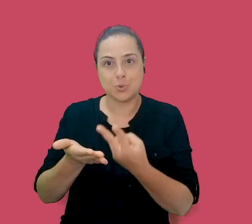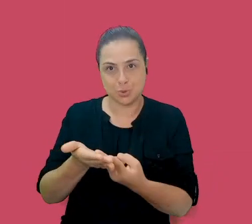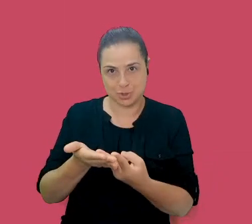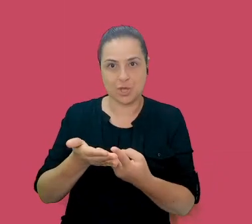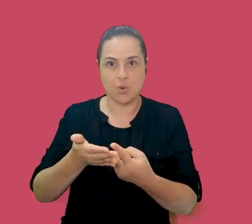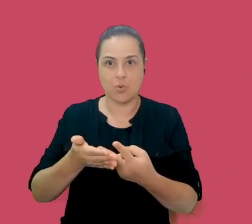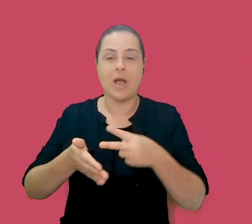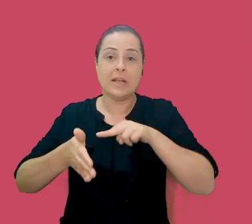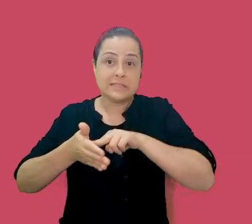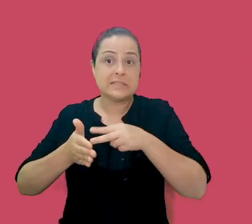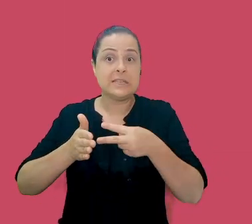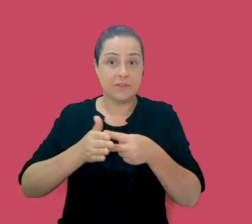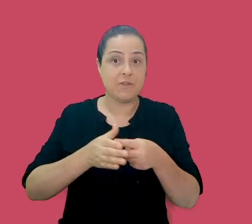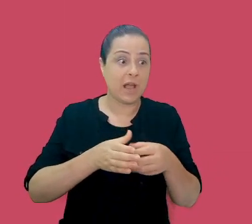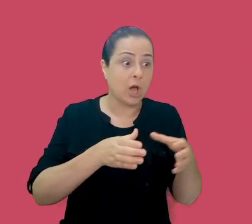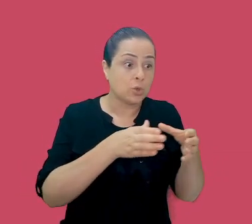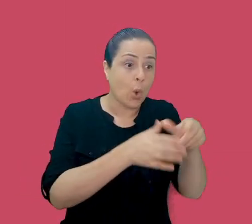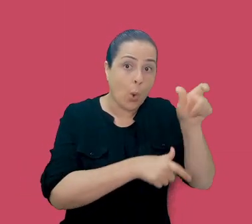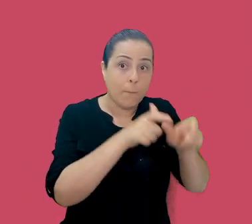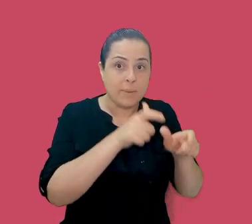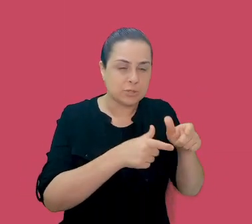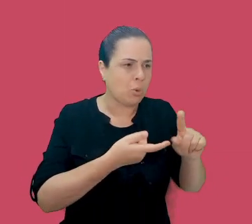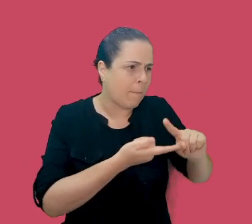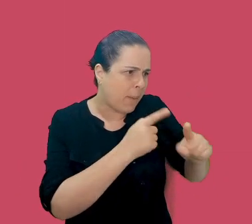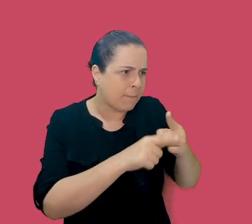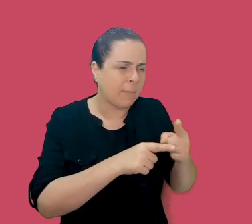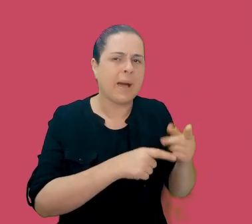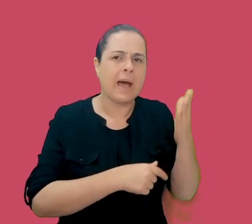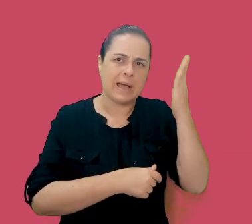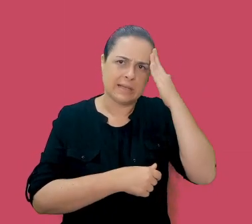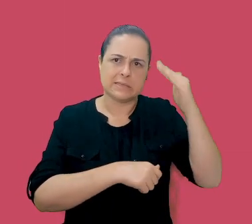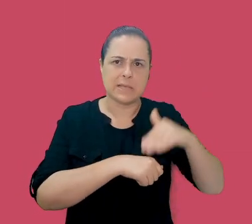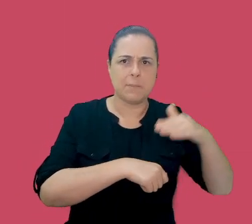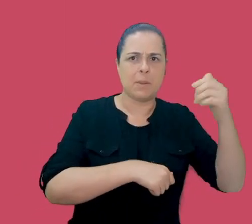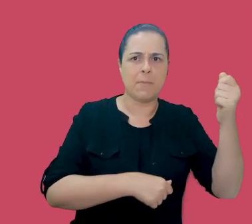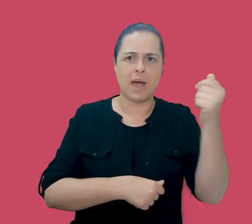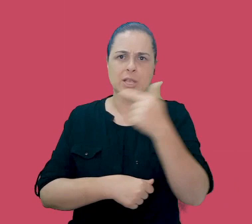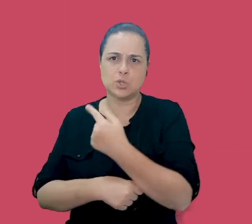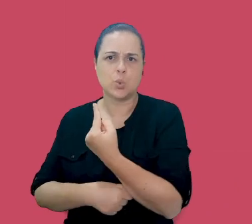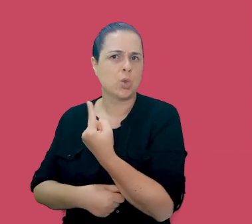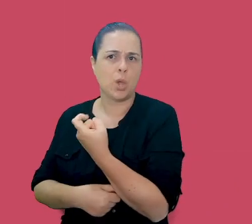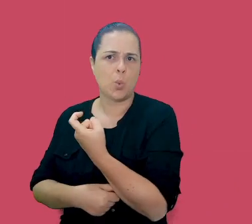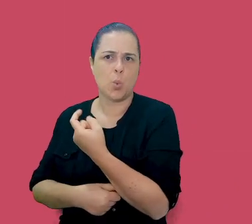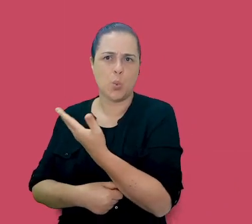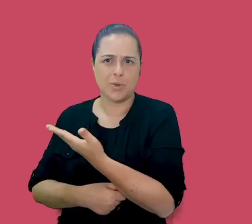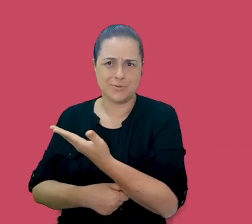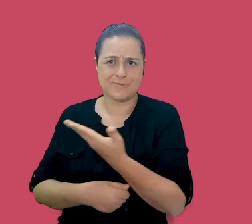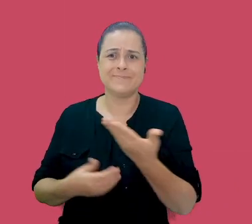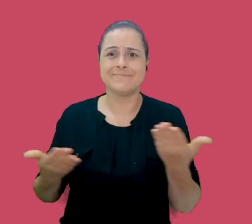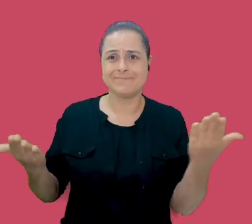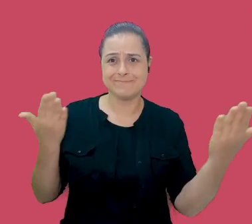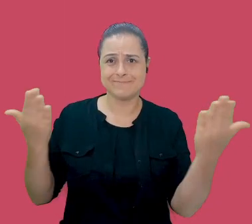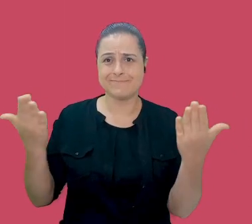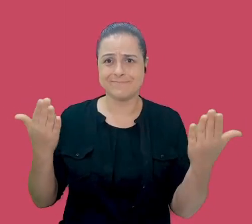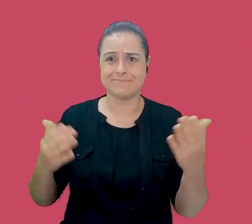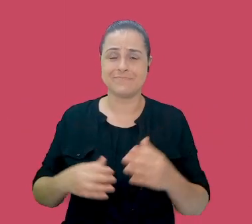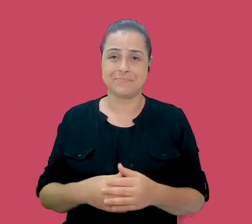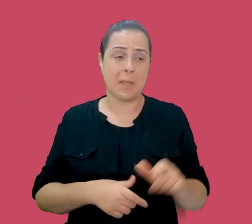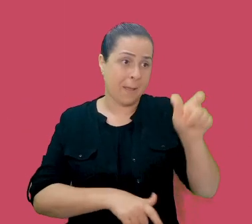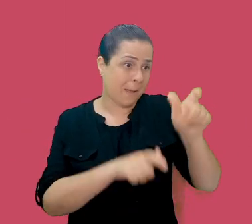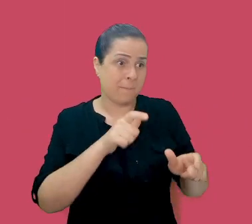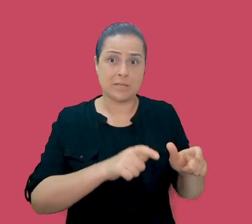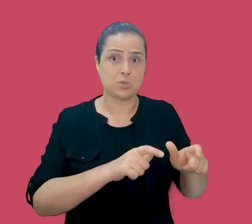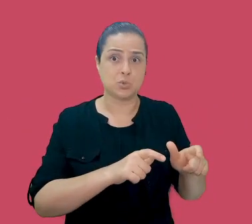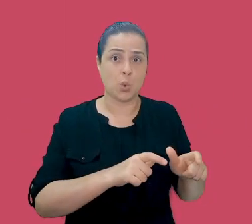um bom especialista. Né? Por quê? Porque a multidão sabe mais do que um especialista só. Assim, 1 bilhão de